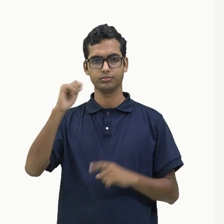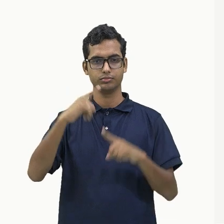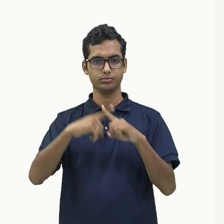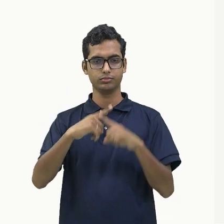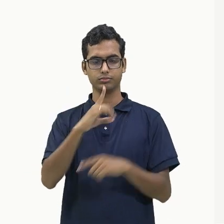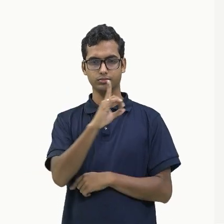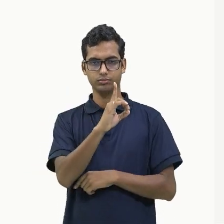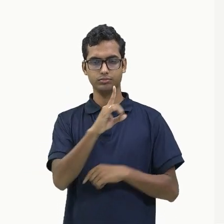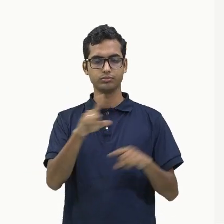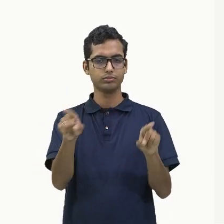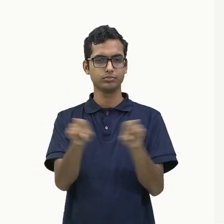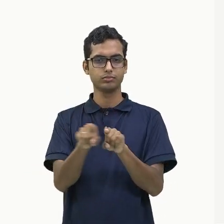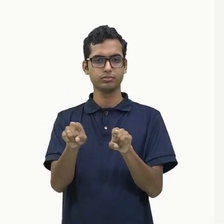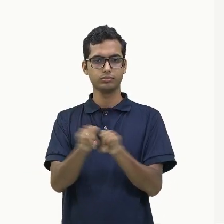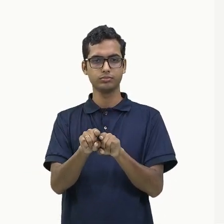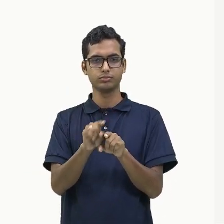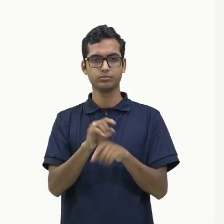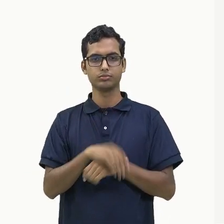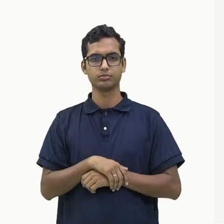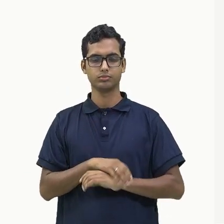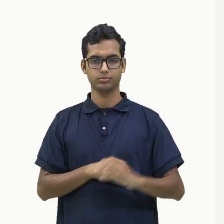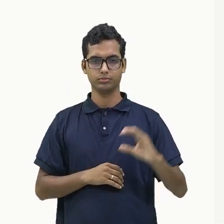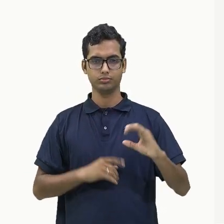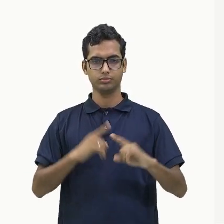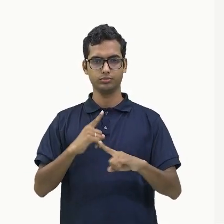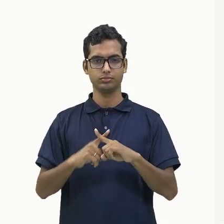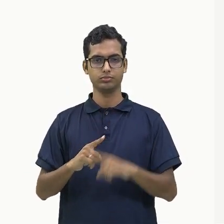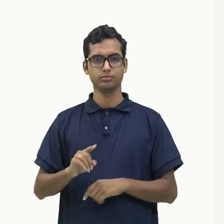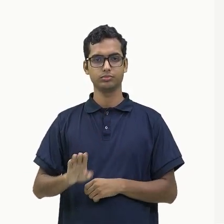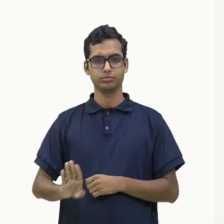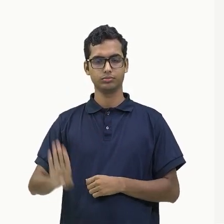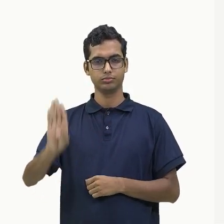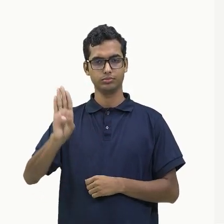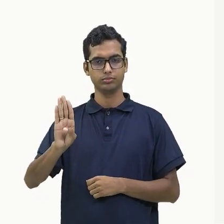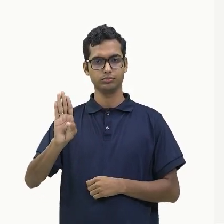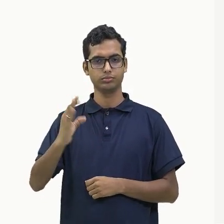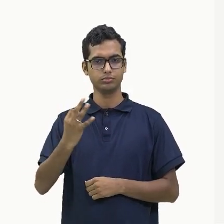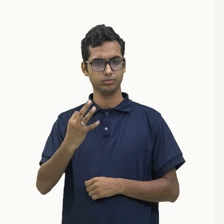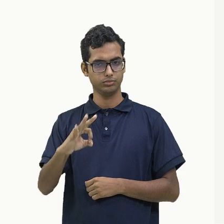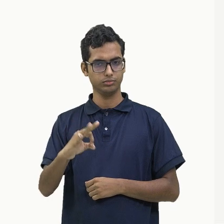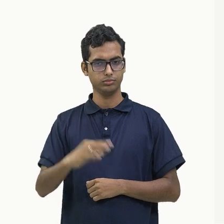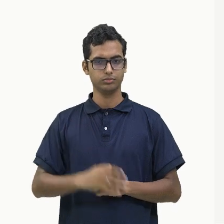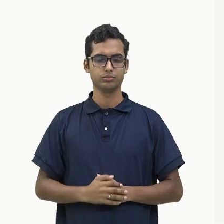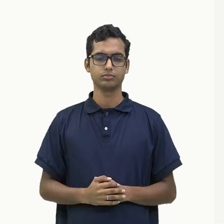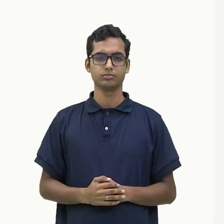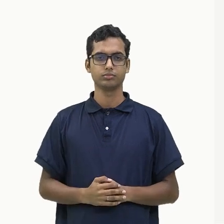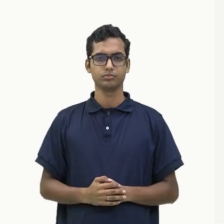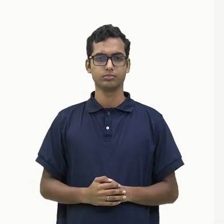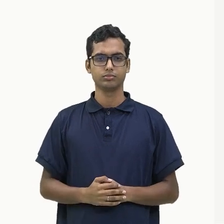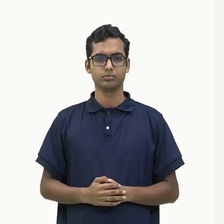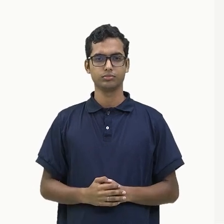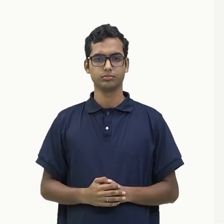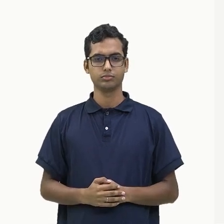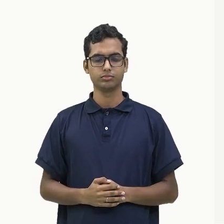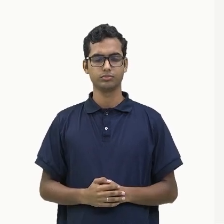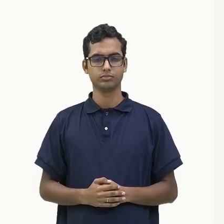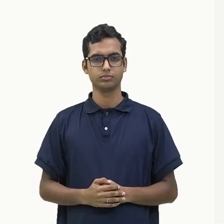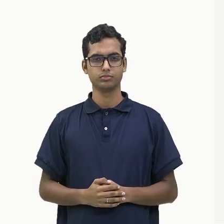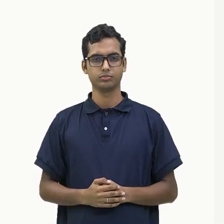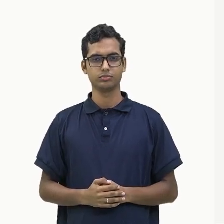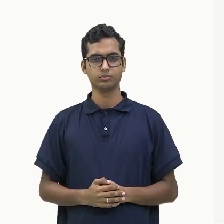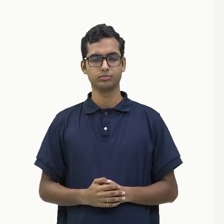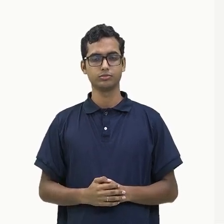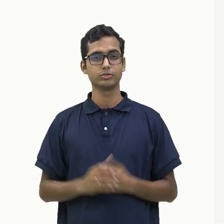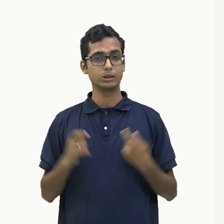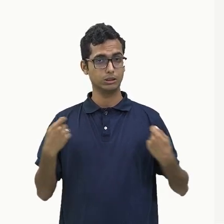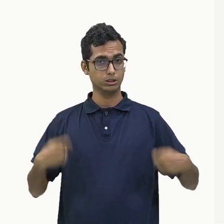dado igual a C vezes B, tá bom? C vezes D, ou seja, eu